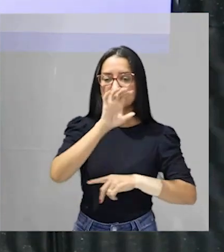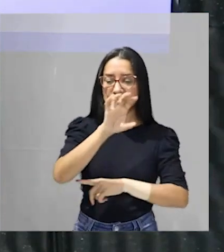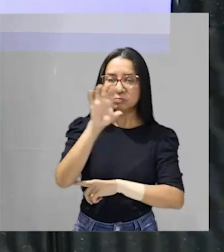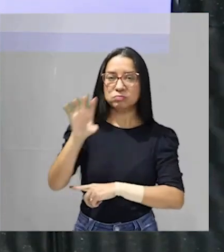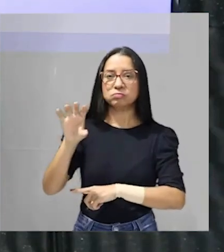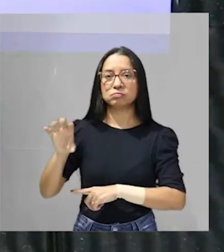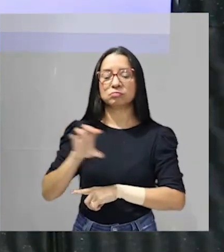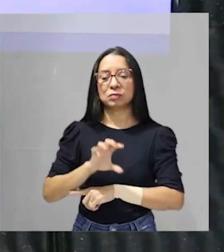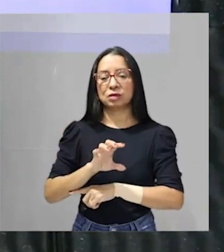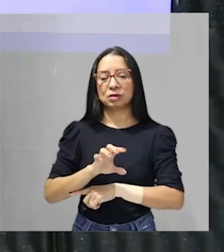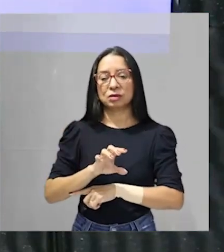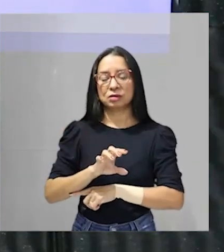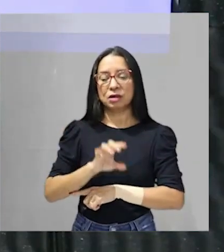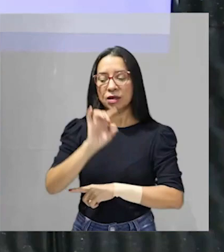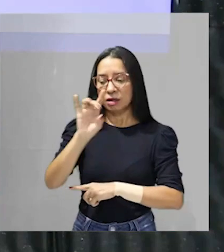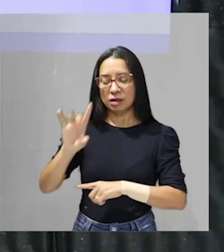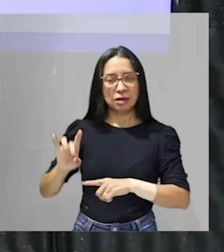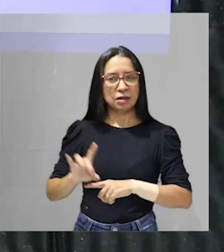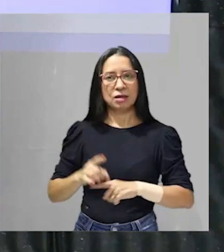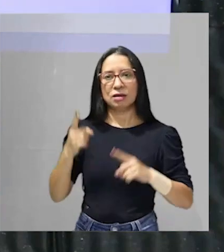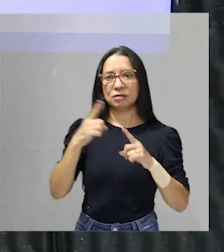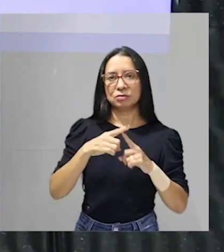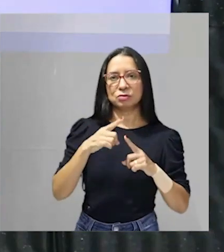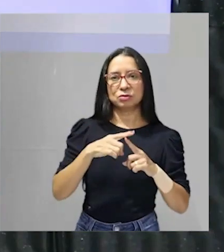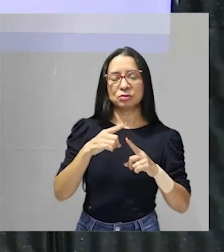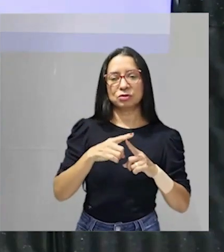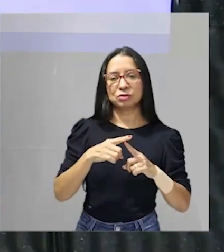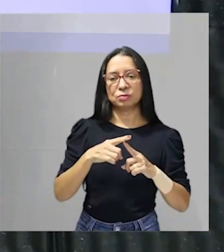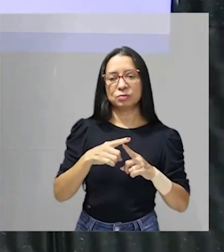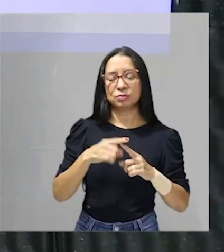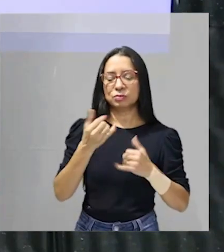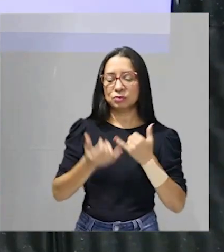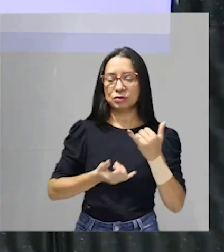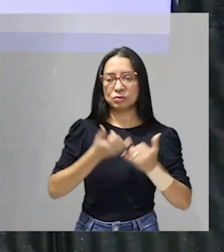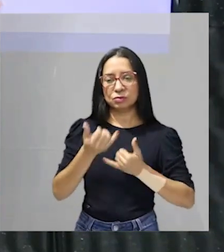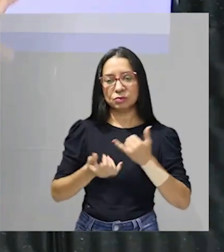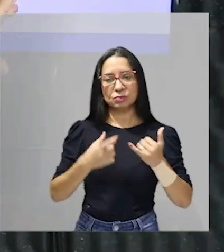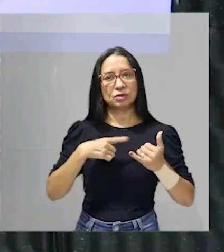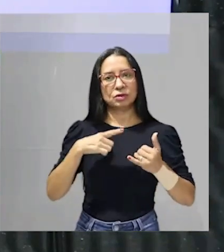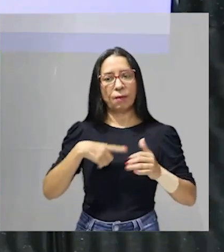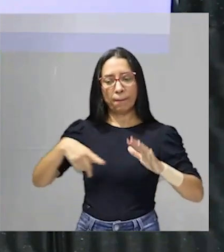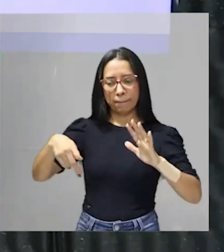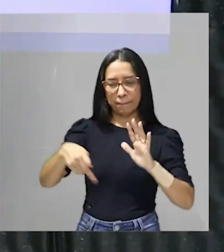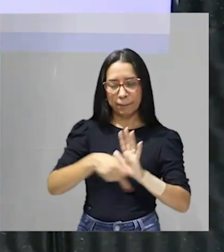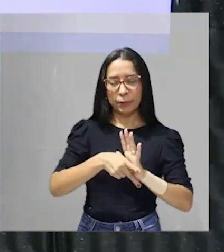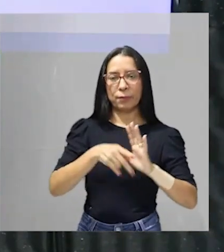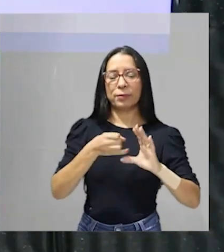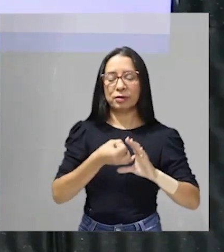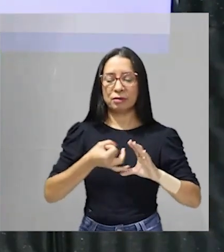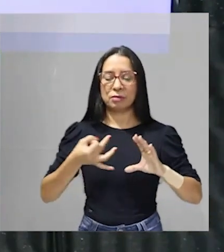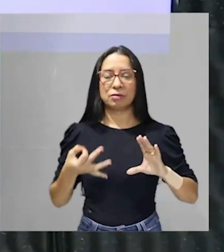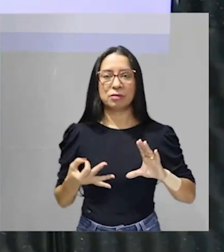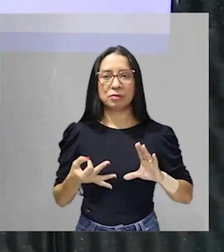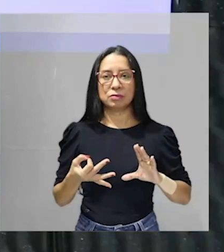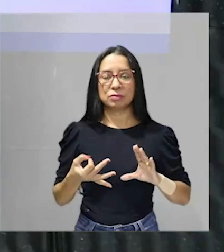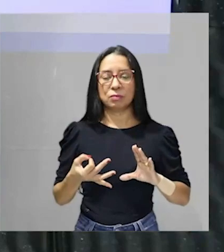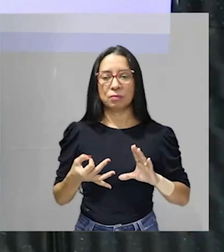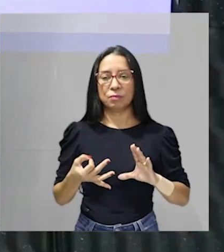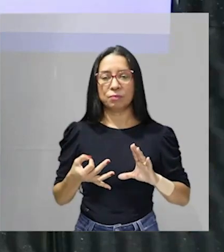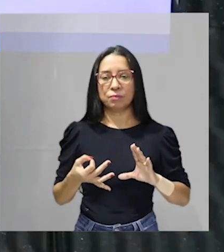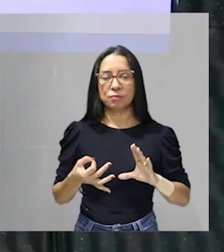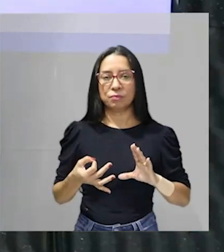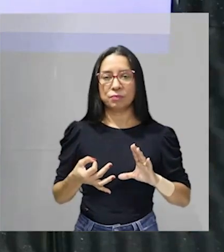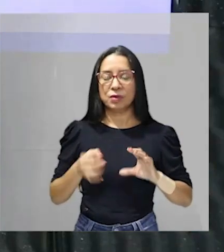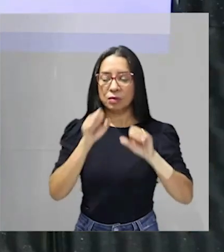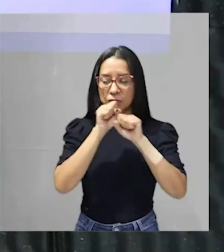cada tipo de jogo desse aqui ó tem a sua espécicidade tem a sua característica vou